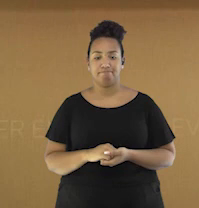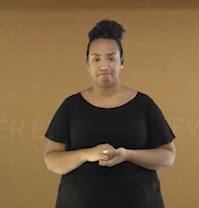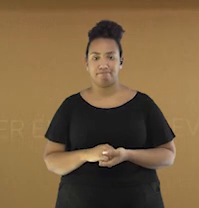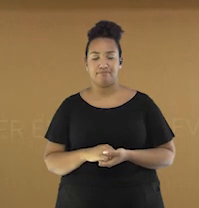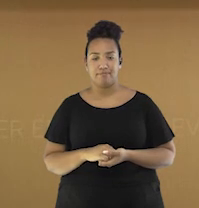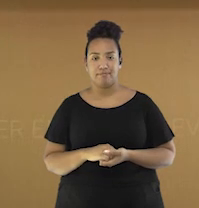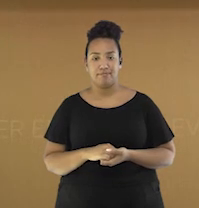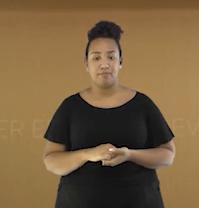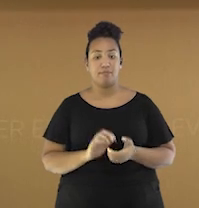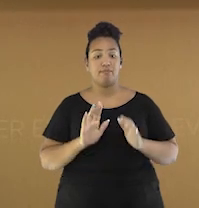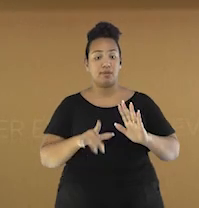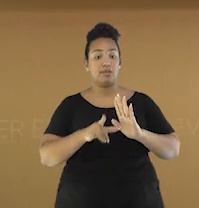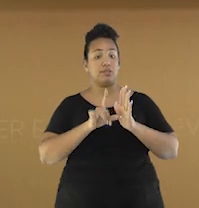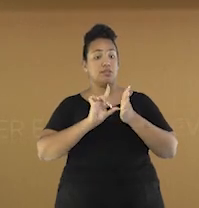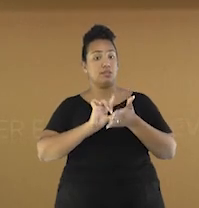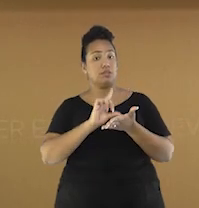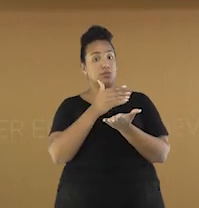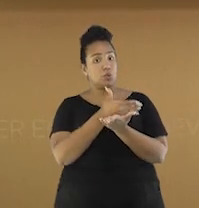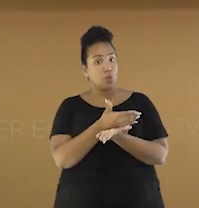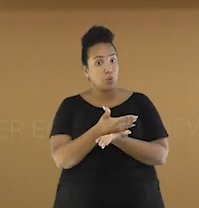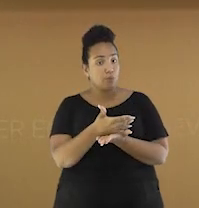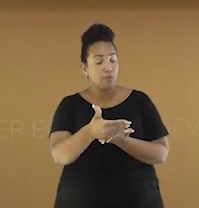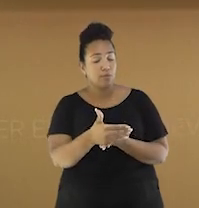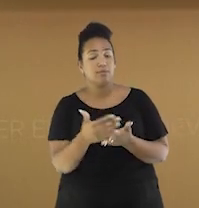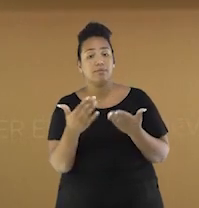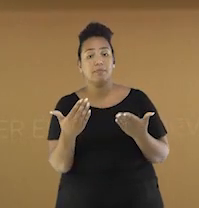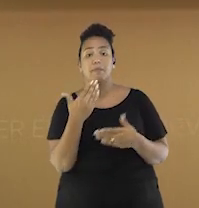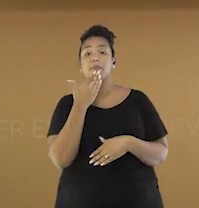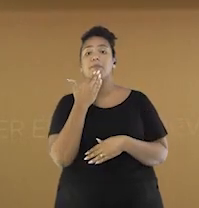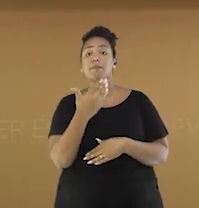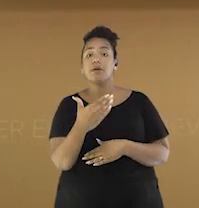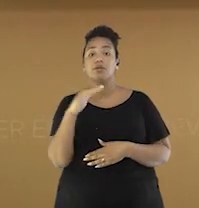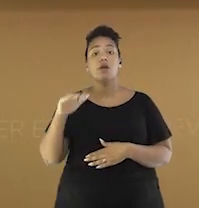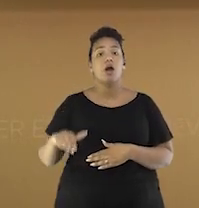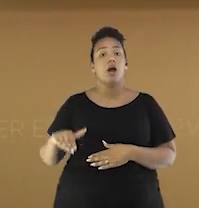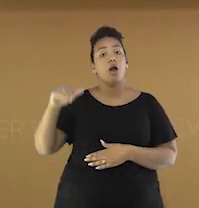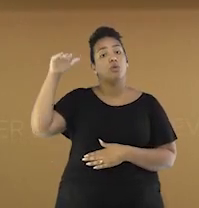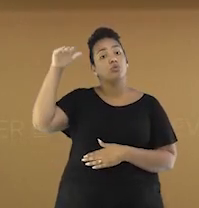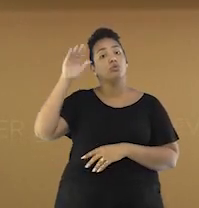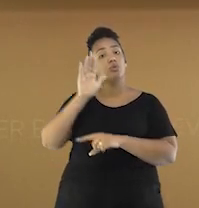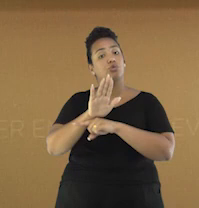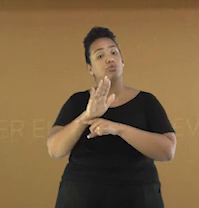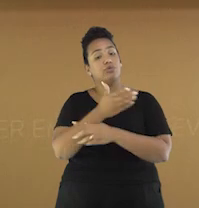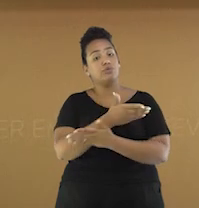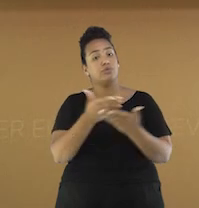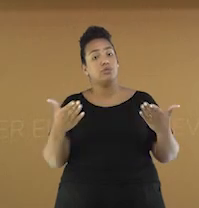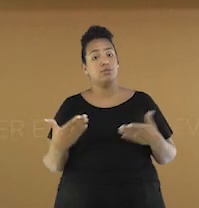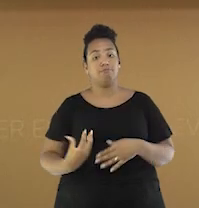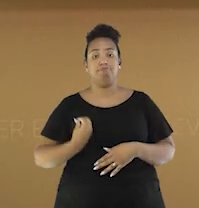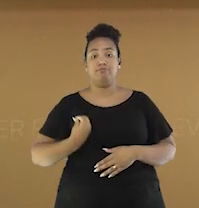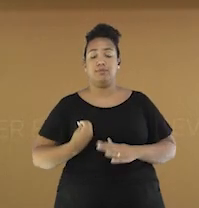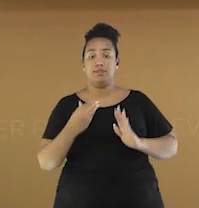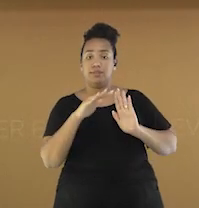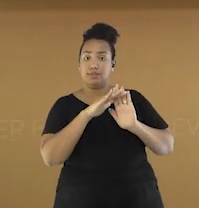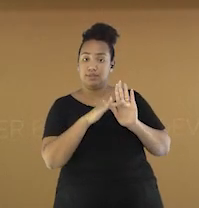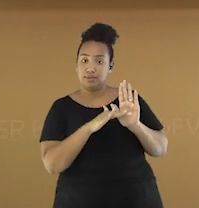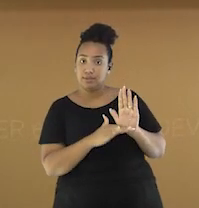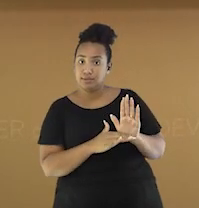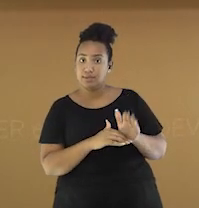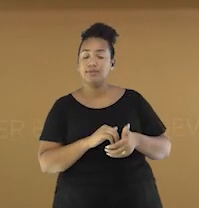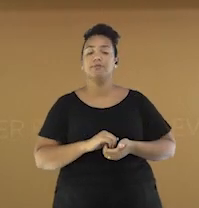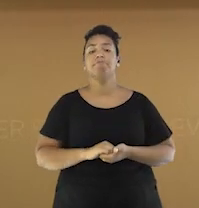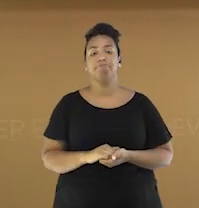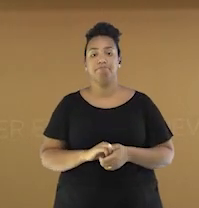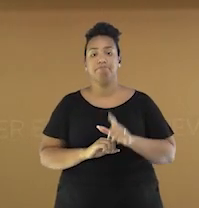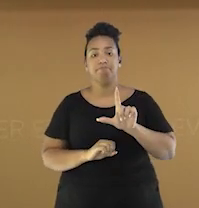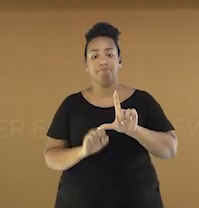gente comece mão na massa, peça algum adulto para marcar a sua presença aqui na nossa interação. É só apontar a câmera do seu